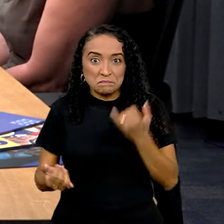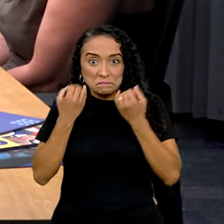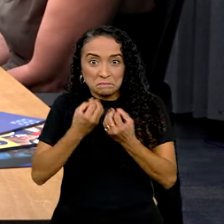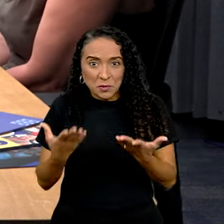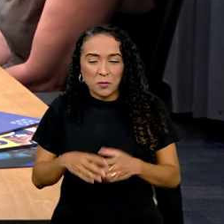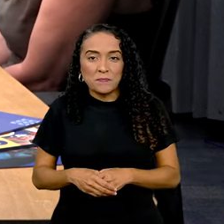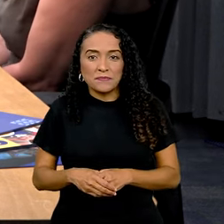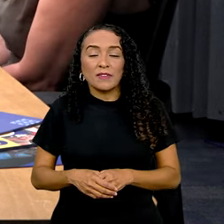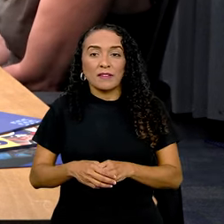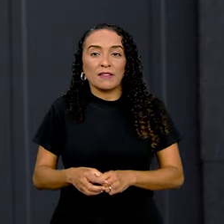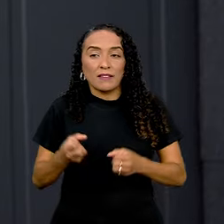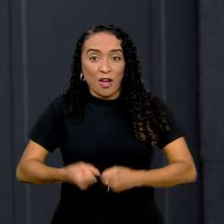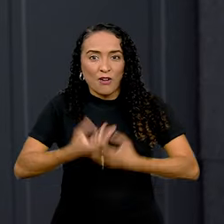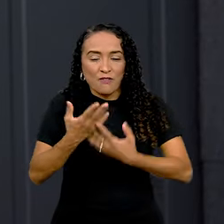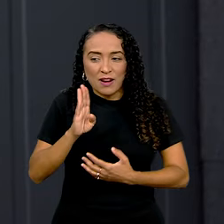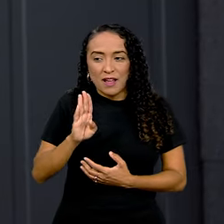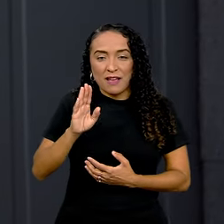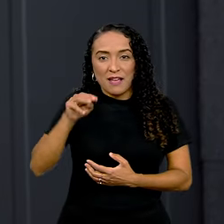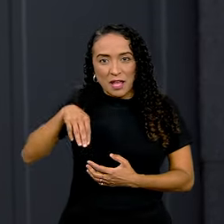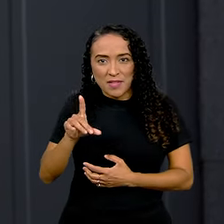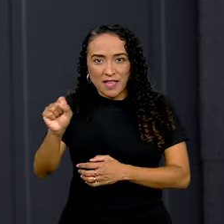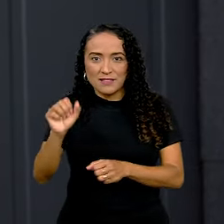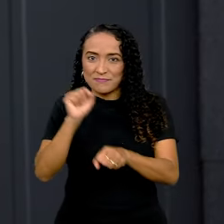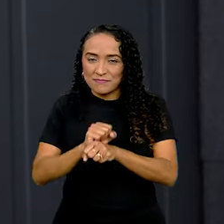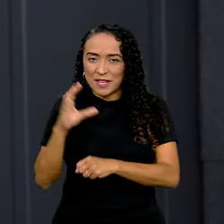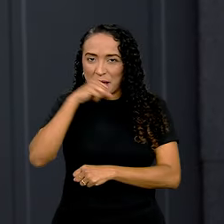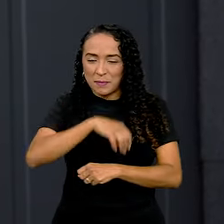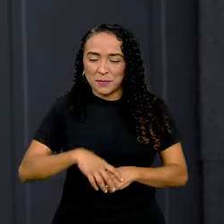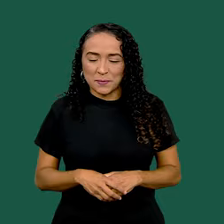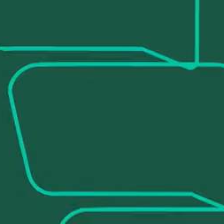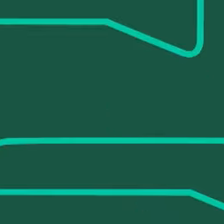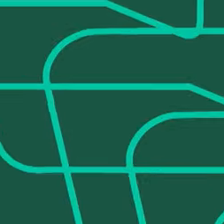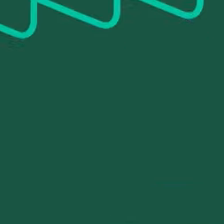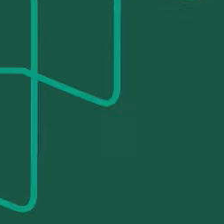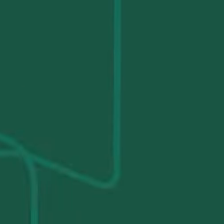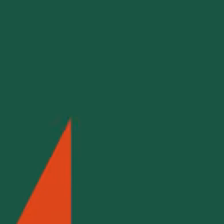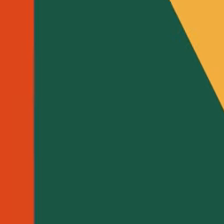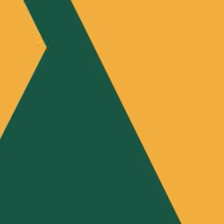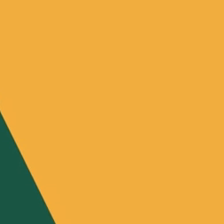notícia boa o fala MDS fará um rápido intervalo Nós voltamos já